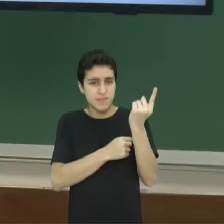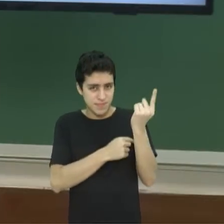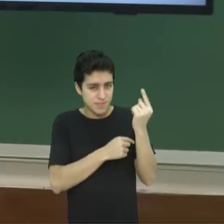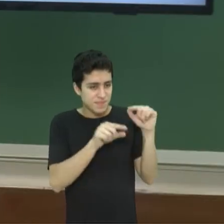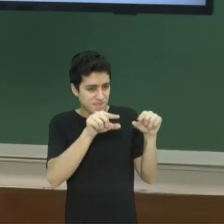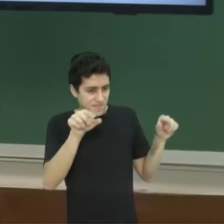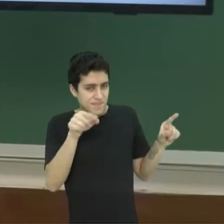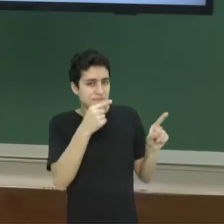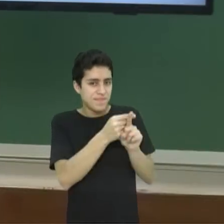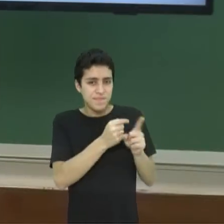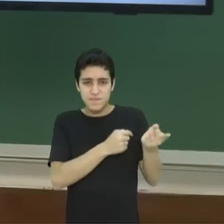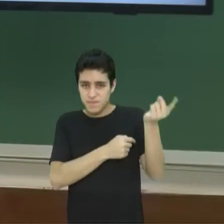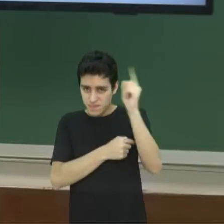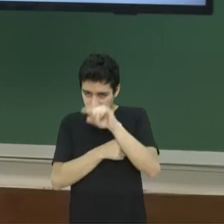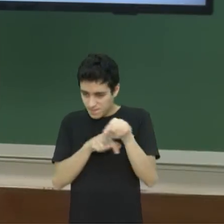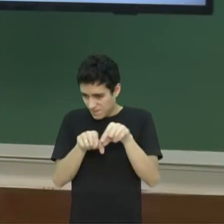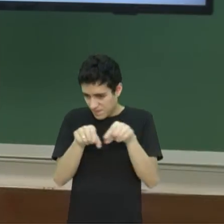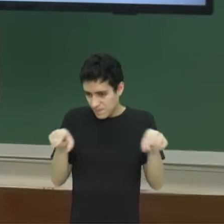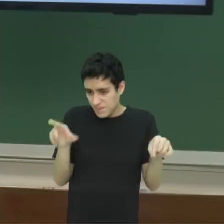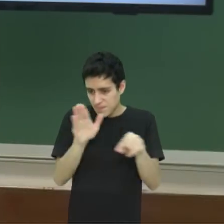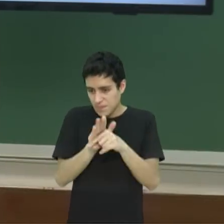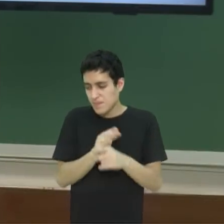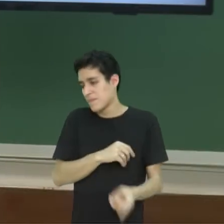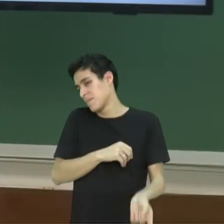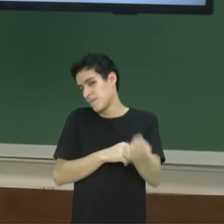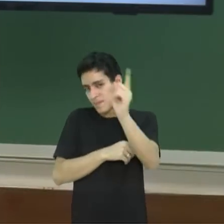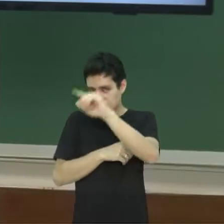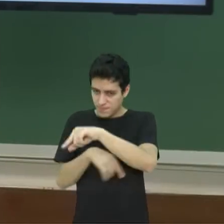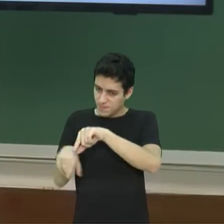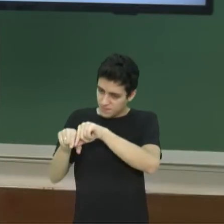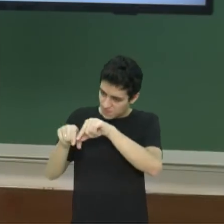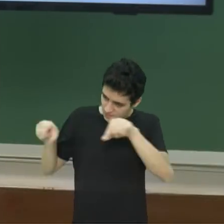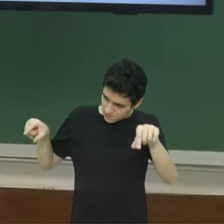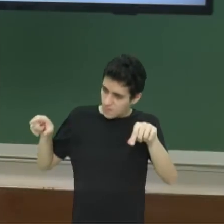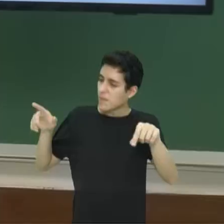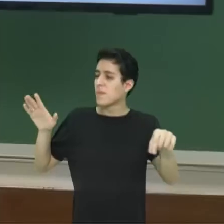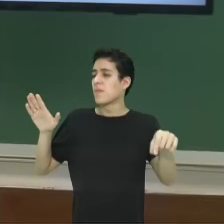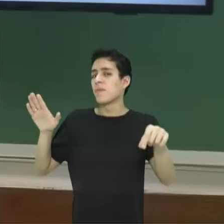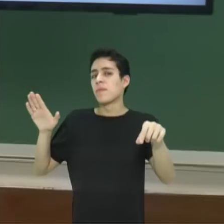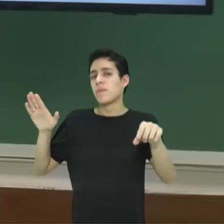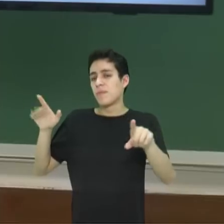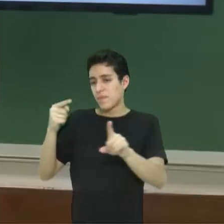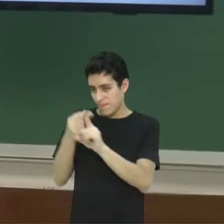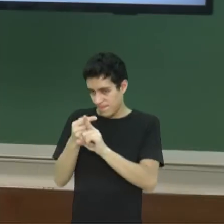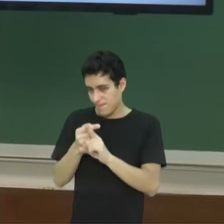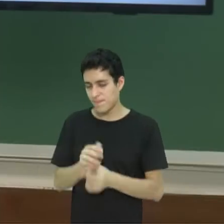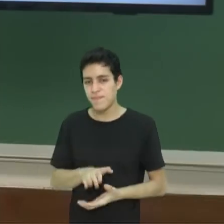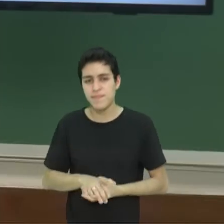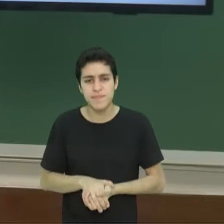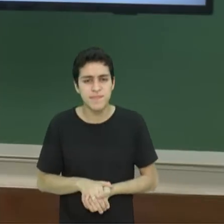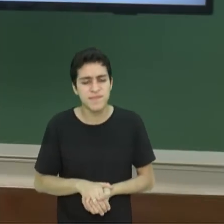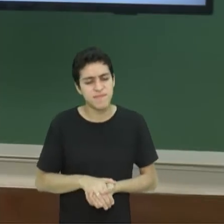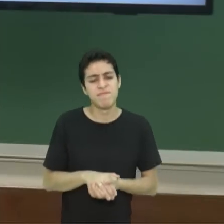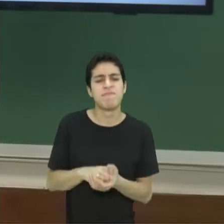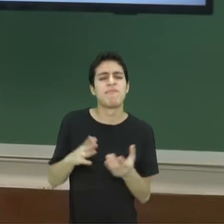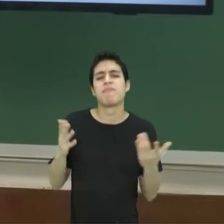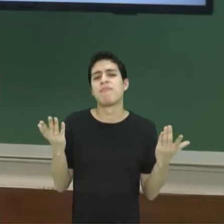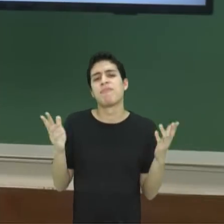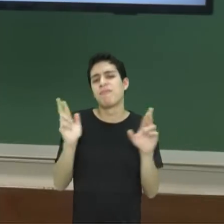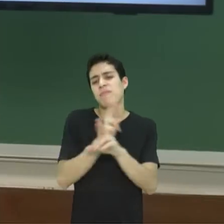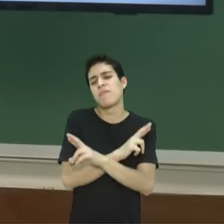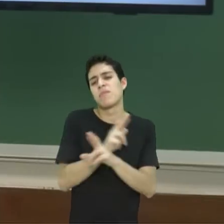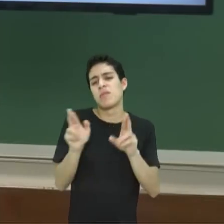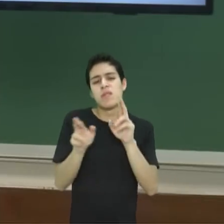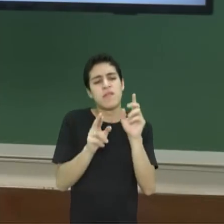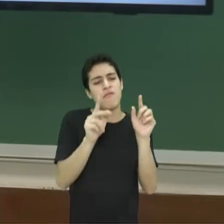primeira ideia positiva, uma segunda ideia negativa e uma terceira ideia positiva. Que relação nós